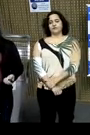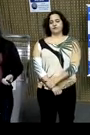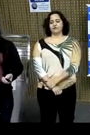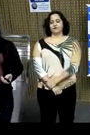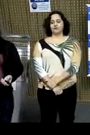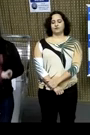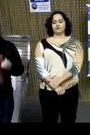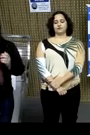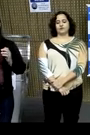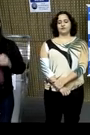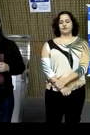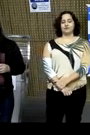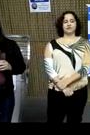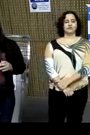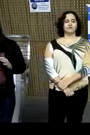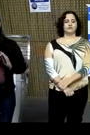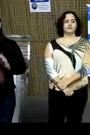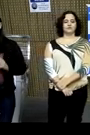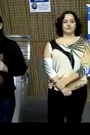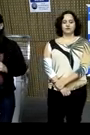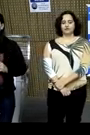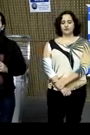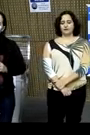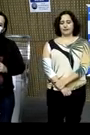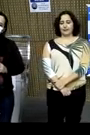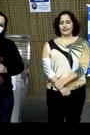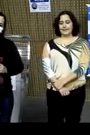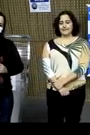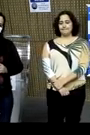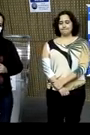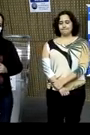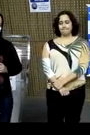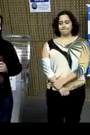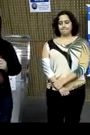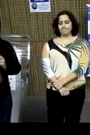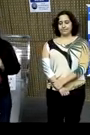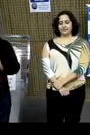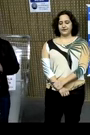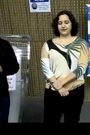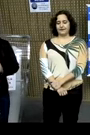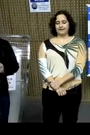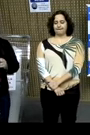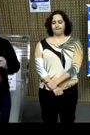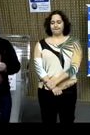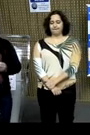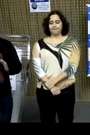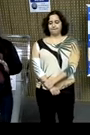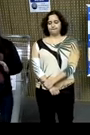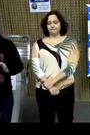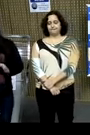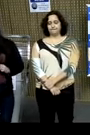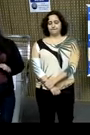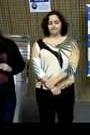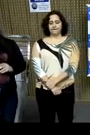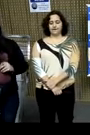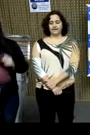7% no primeiro quadrimestre e 6% no primeiro quadrimestre de 2021. Cobertura